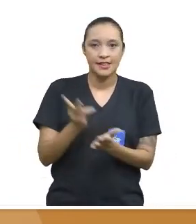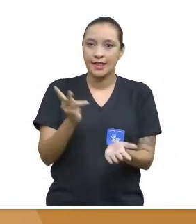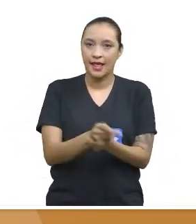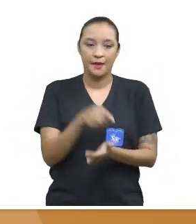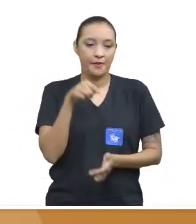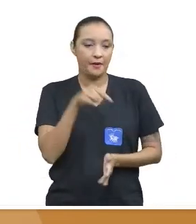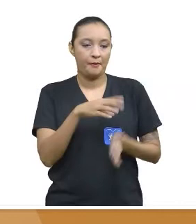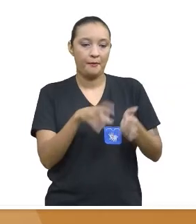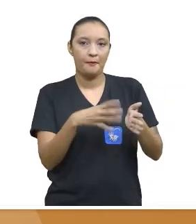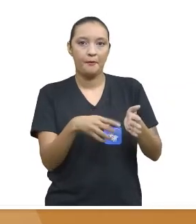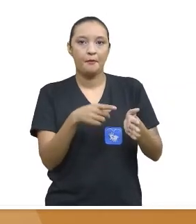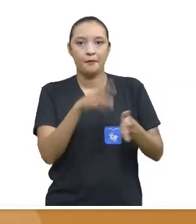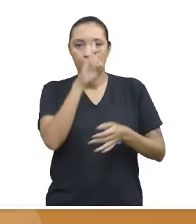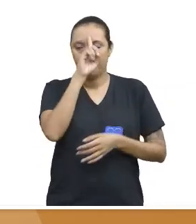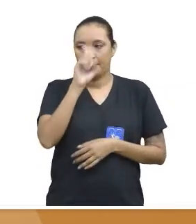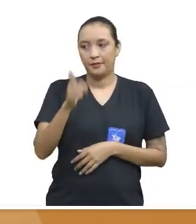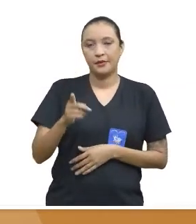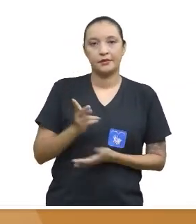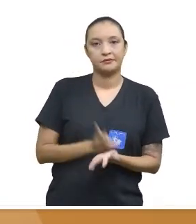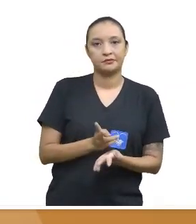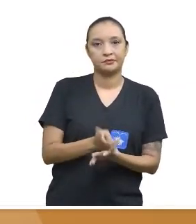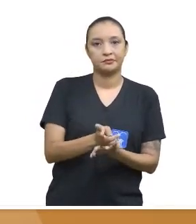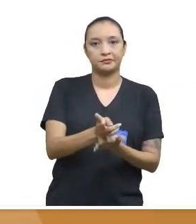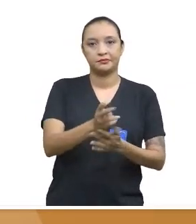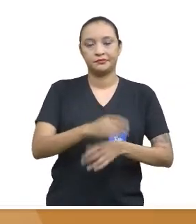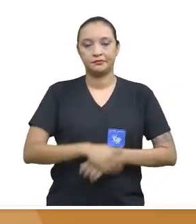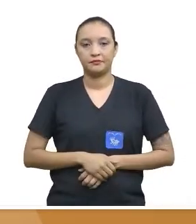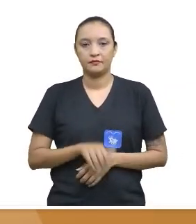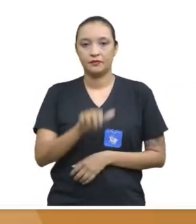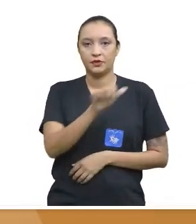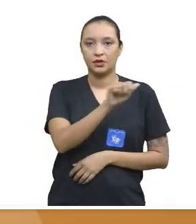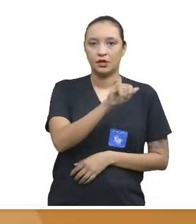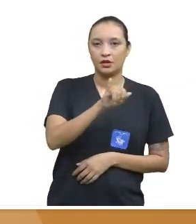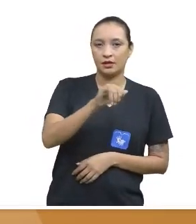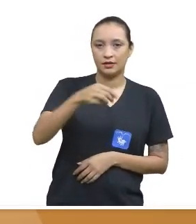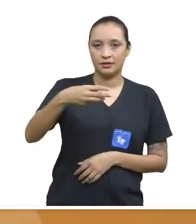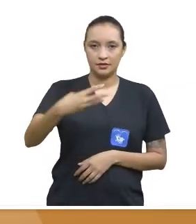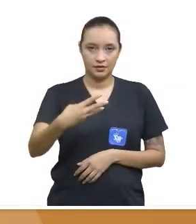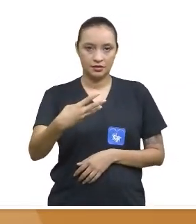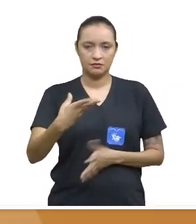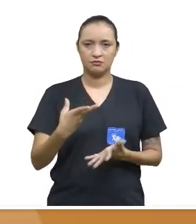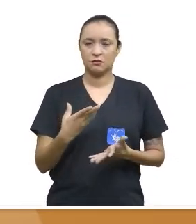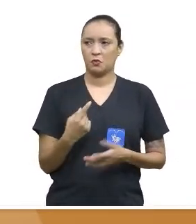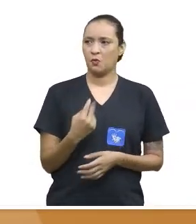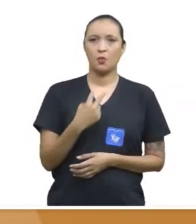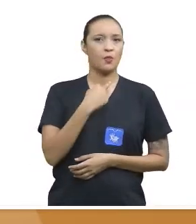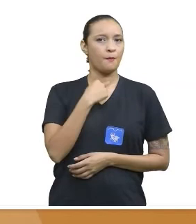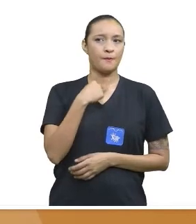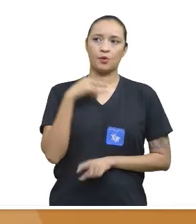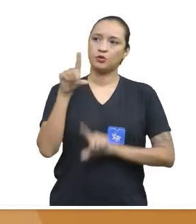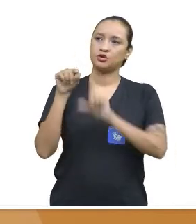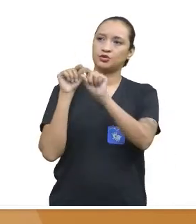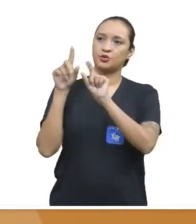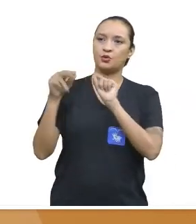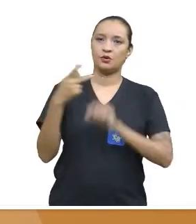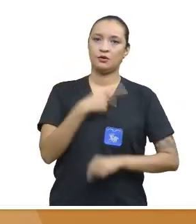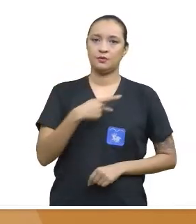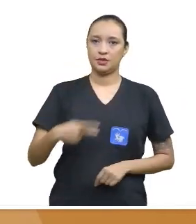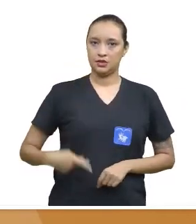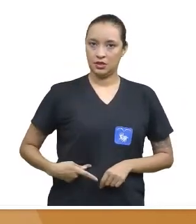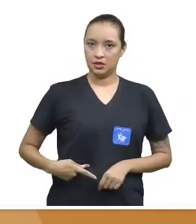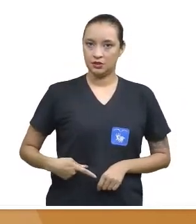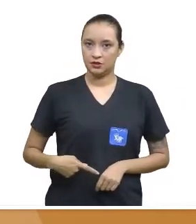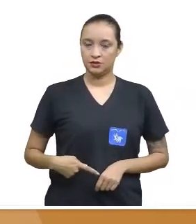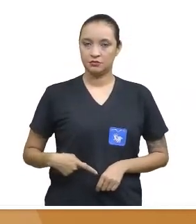Conseguiram entender o problema? AI-3, nossa, eu já não posso escolher o presidente, agora eu não vou poder escolher